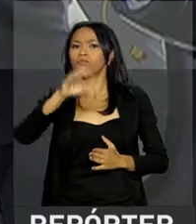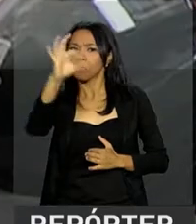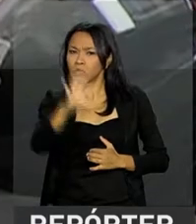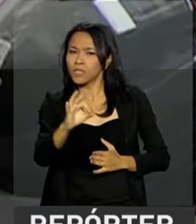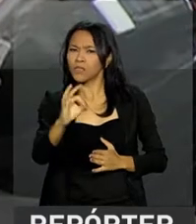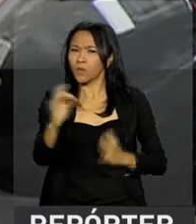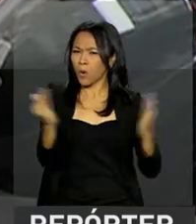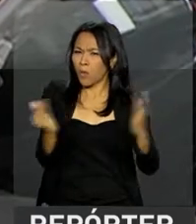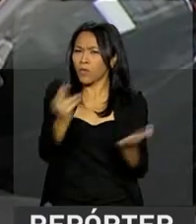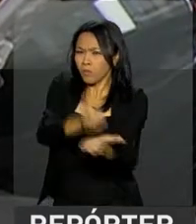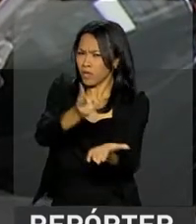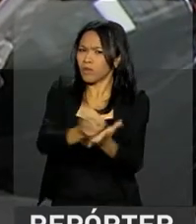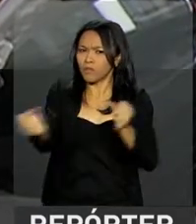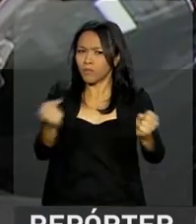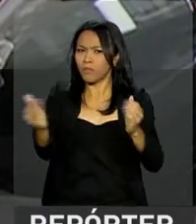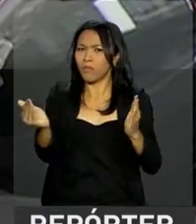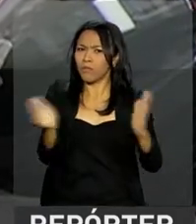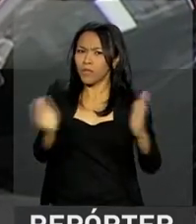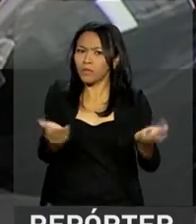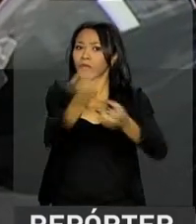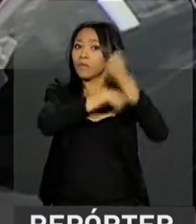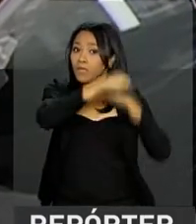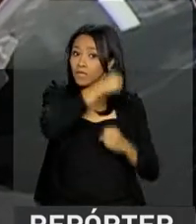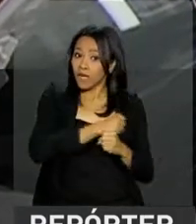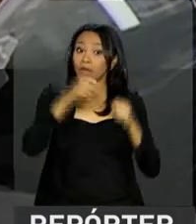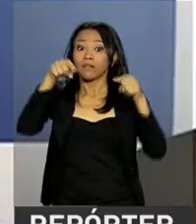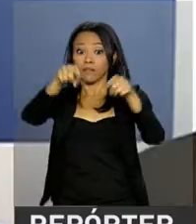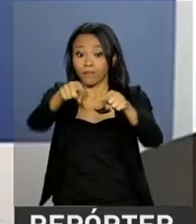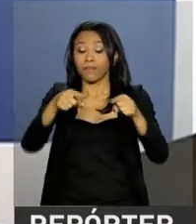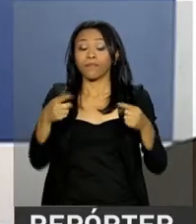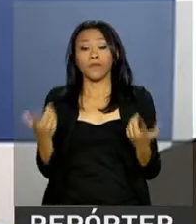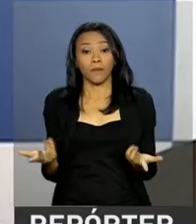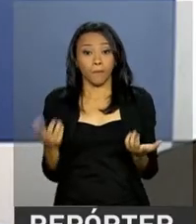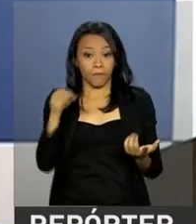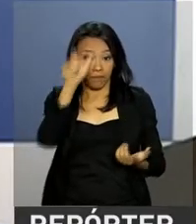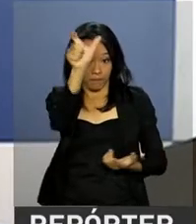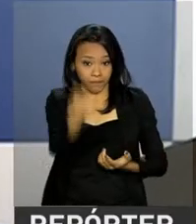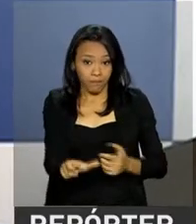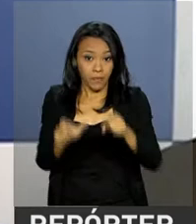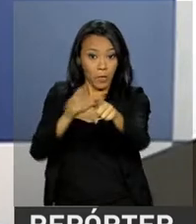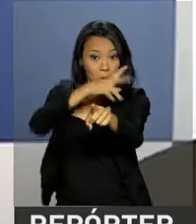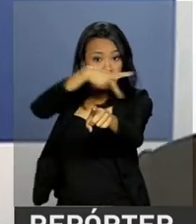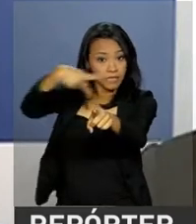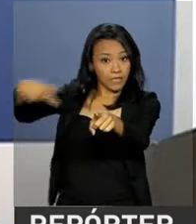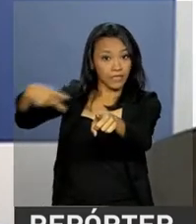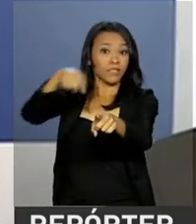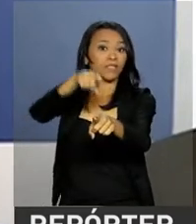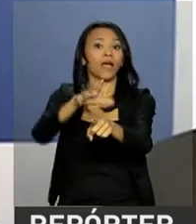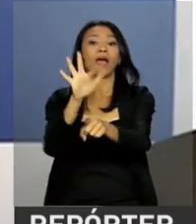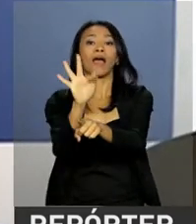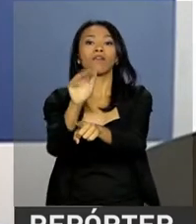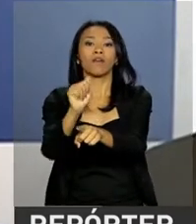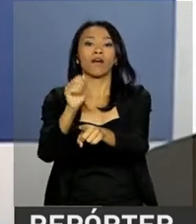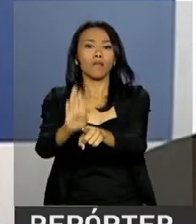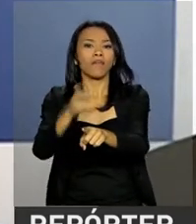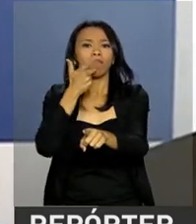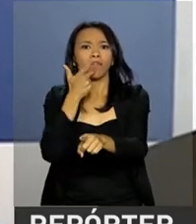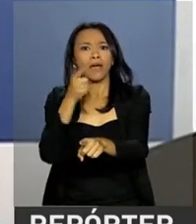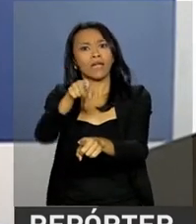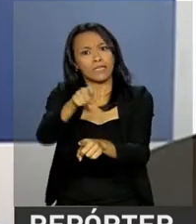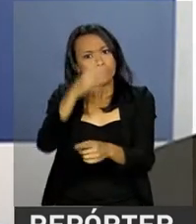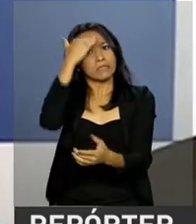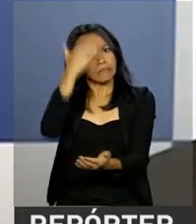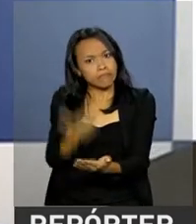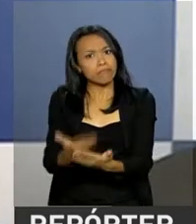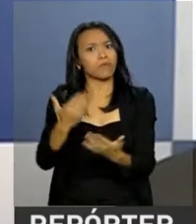passado. Já é maior que a produção de 2016 inteiro. Para o presidente da Anfávia, o aumento da produção reflete a maior